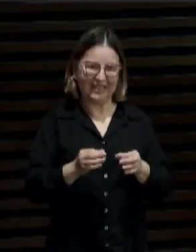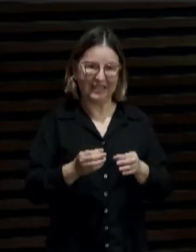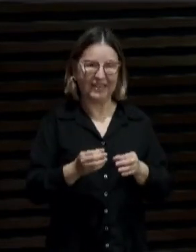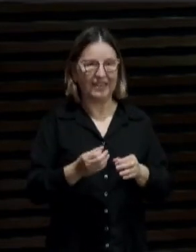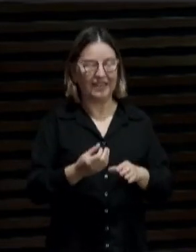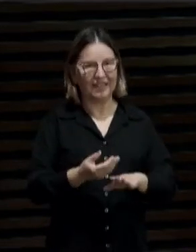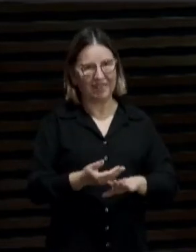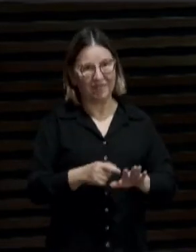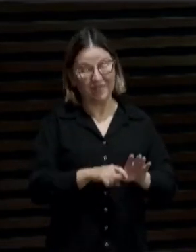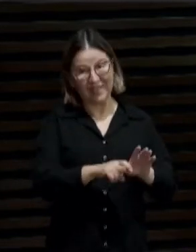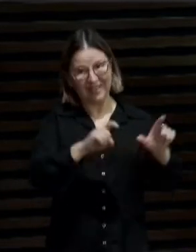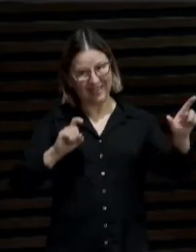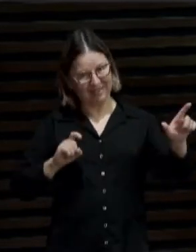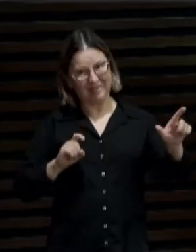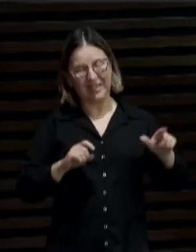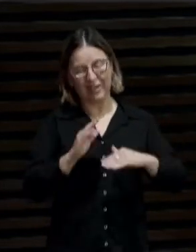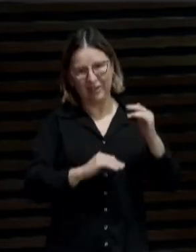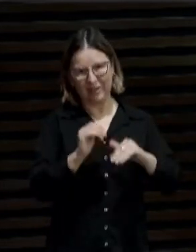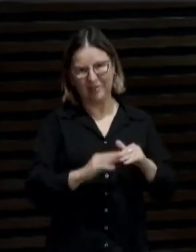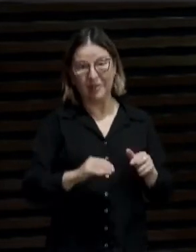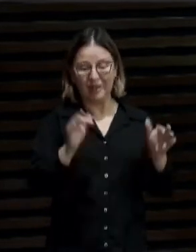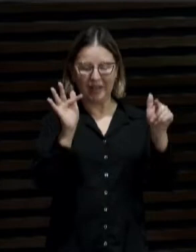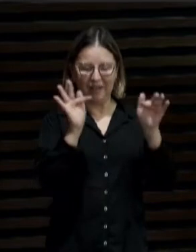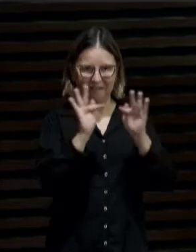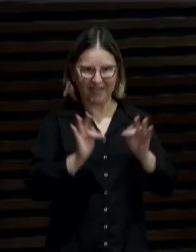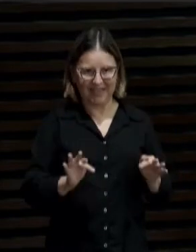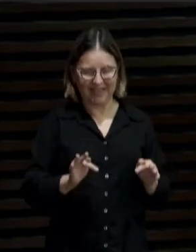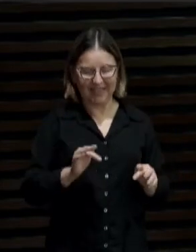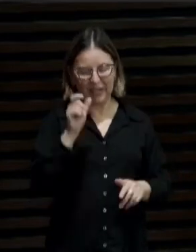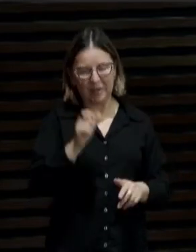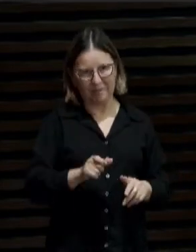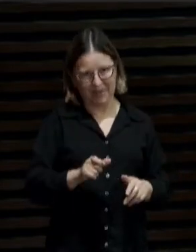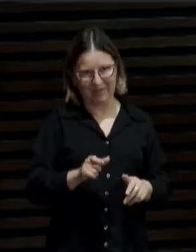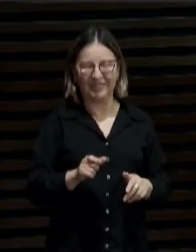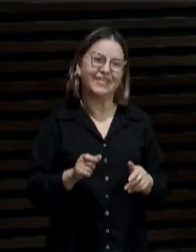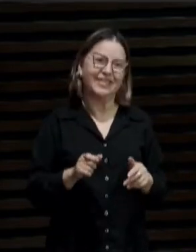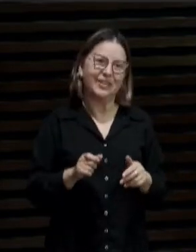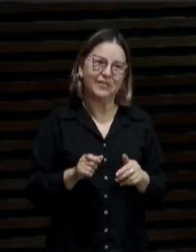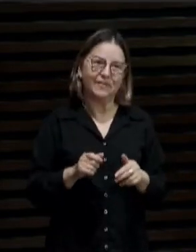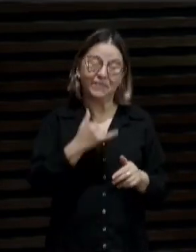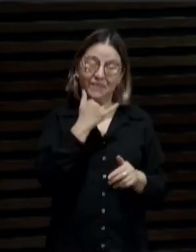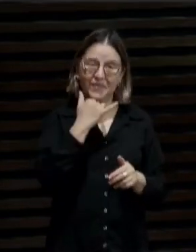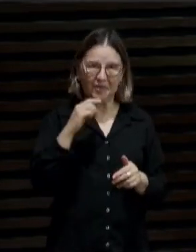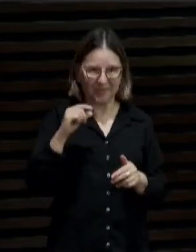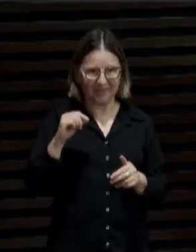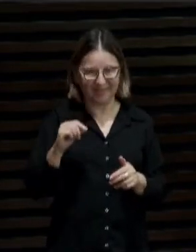cujas iniquidades são perdoadas e cujos pecados são cobertos. Bem-aventurado o homem